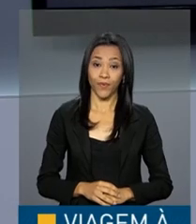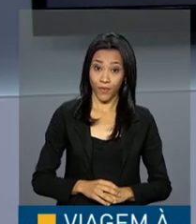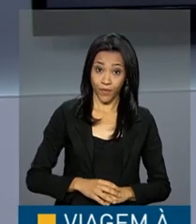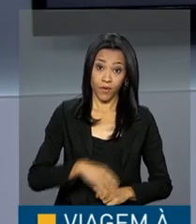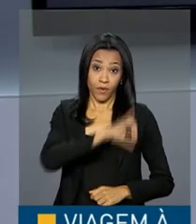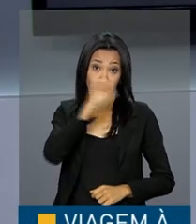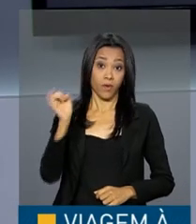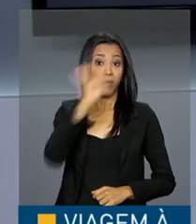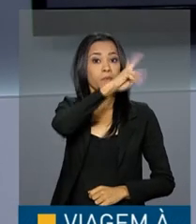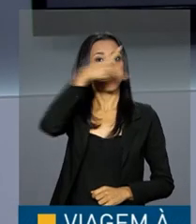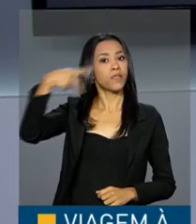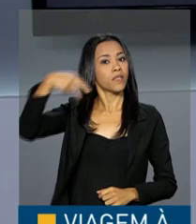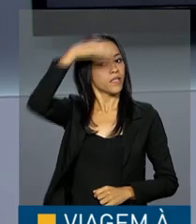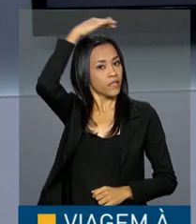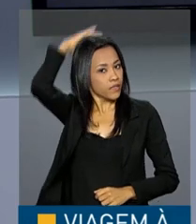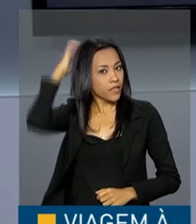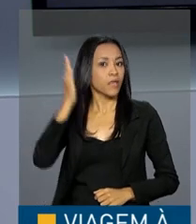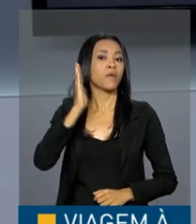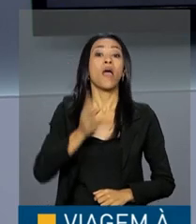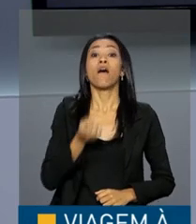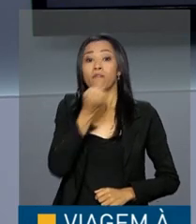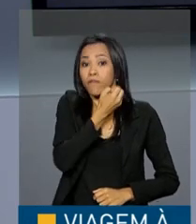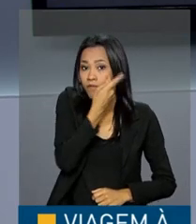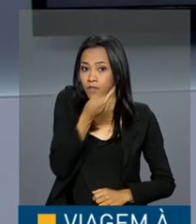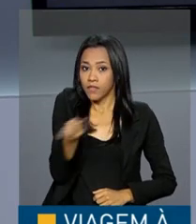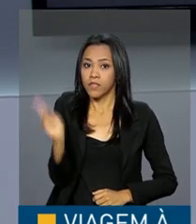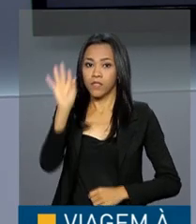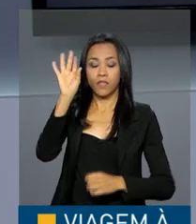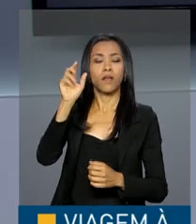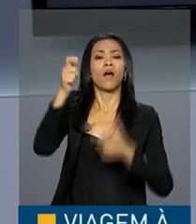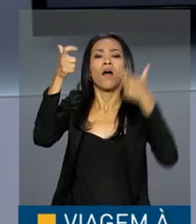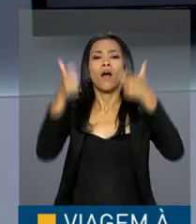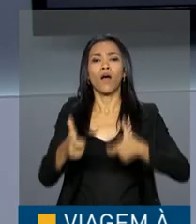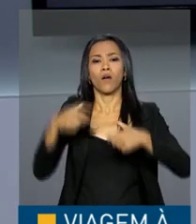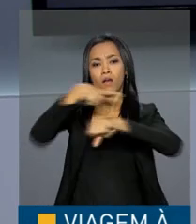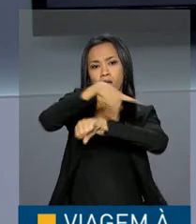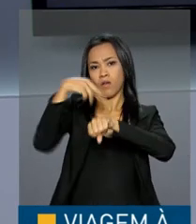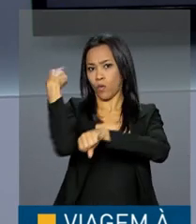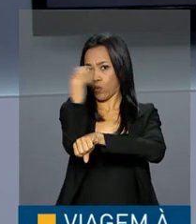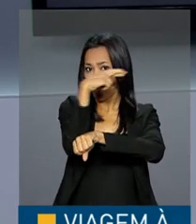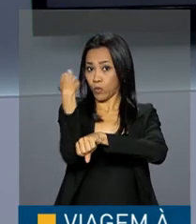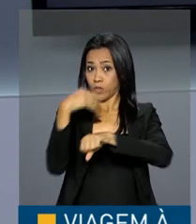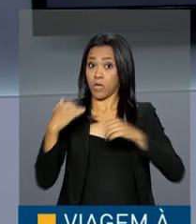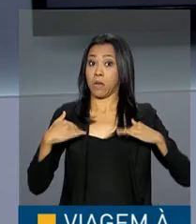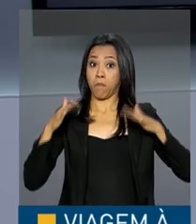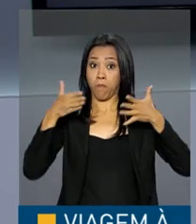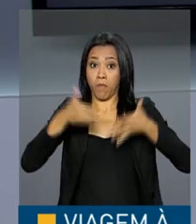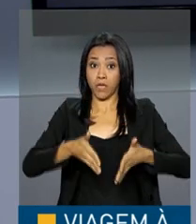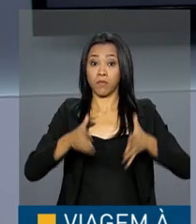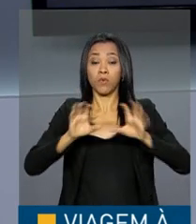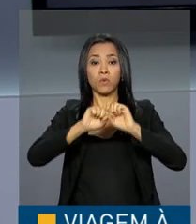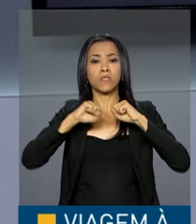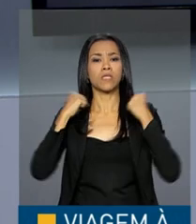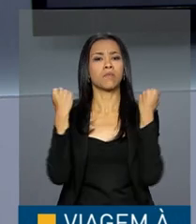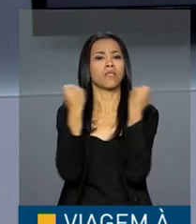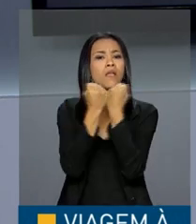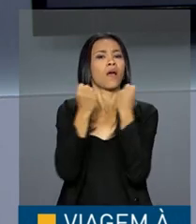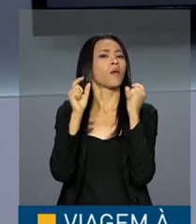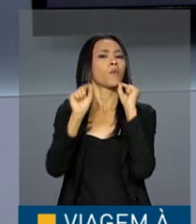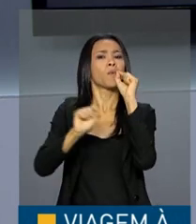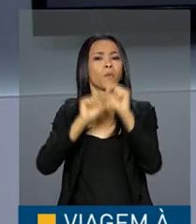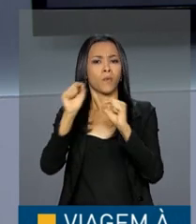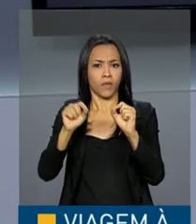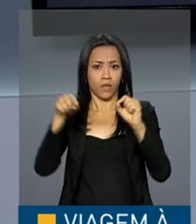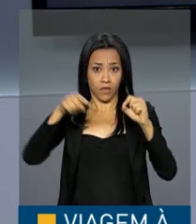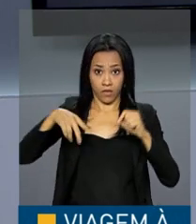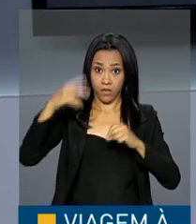Olá, o presidente Michel Temer está em visita oficial à Rússia. Ele participou do encerramento de um seminário de investimentos russos no